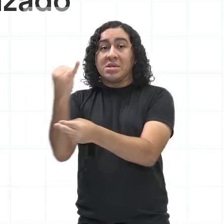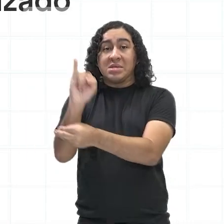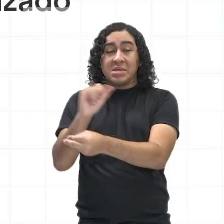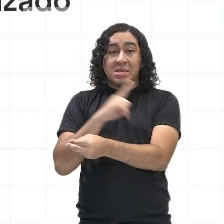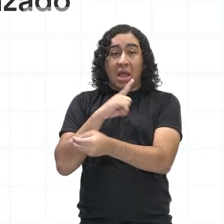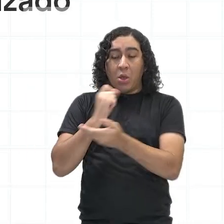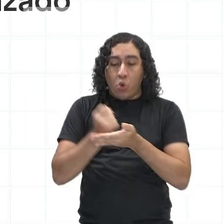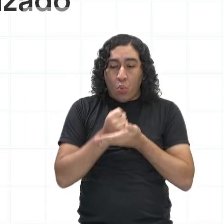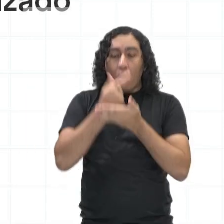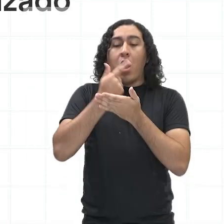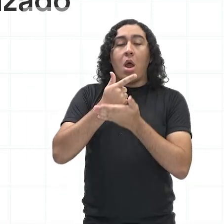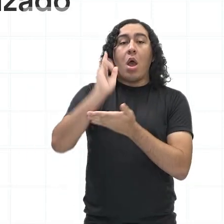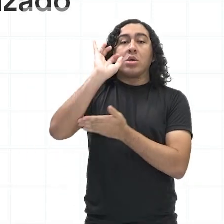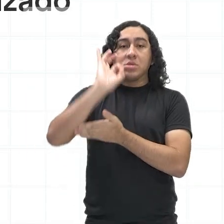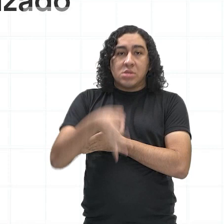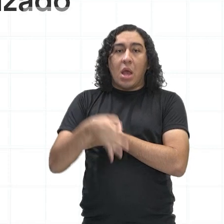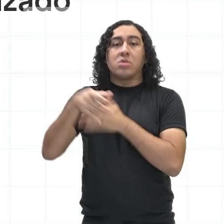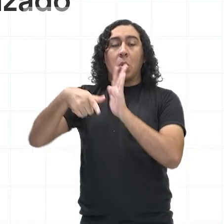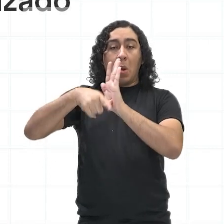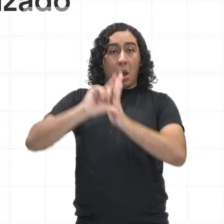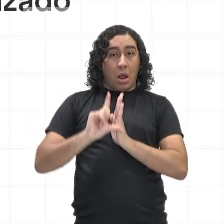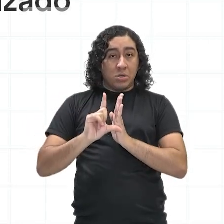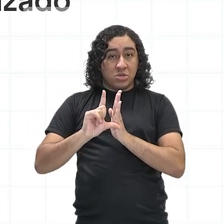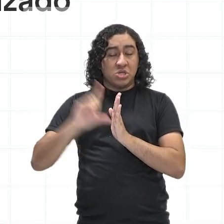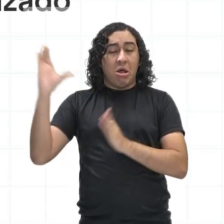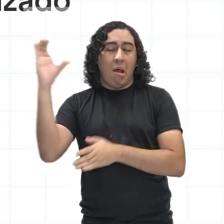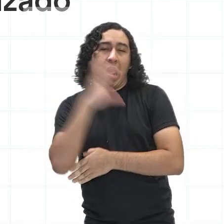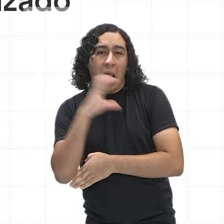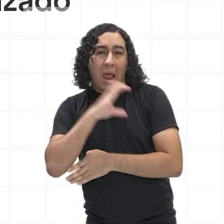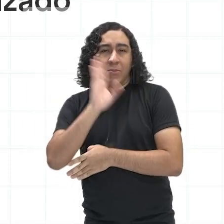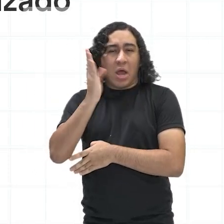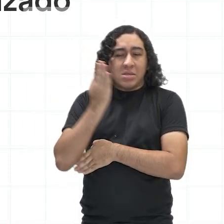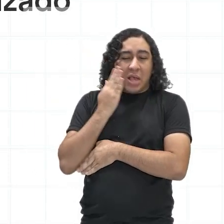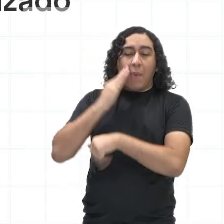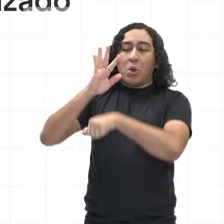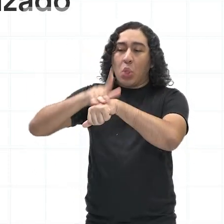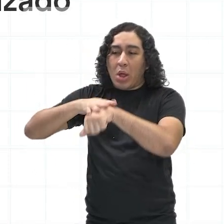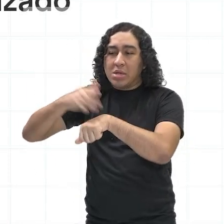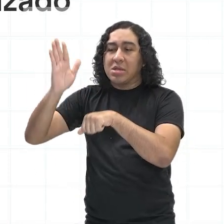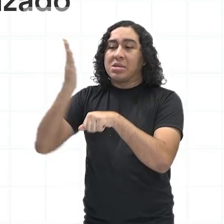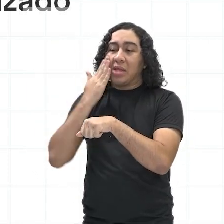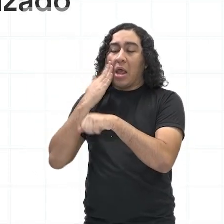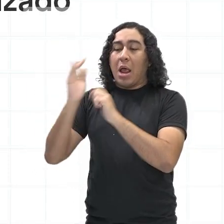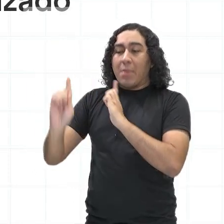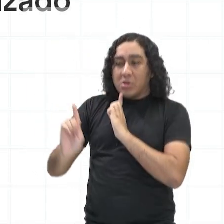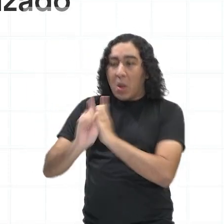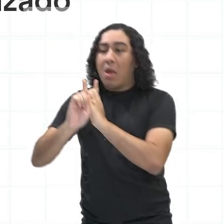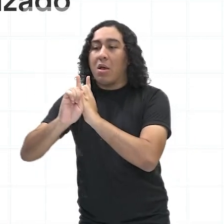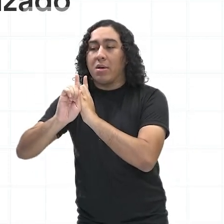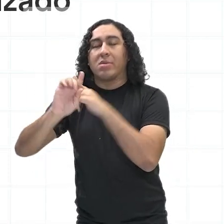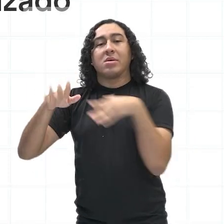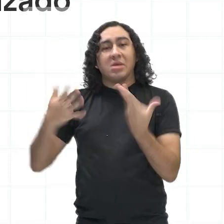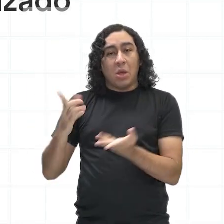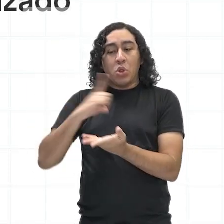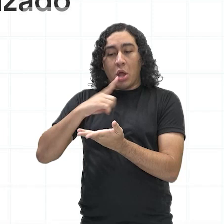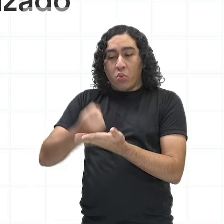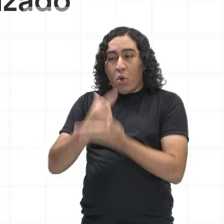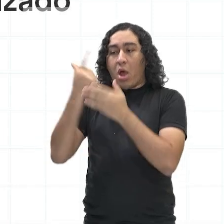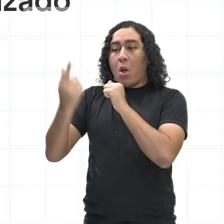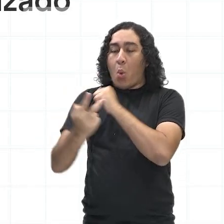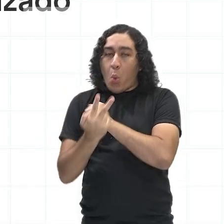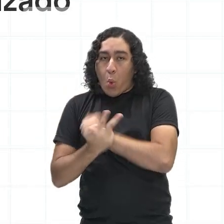realizado precocemente, ou seja, quando se descobre ali antecipadamente, né? E de forma adequada.